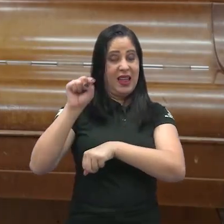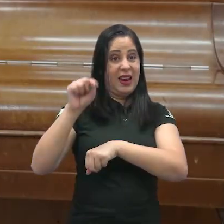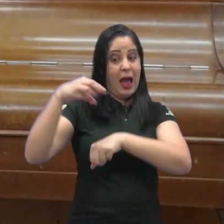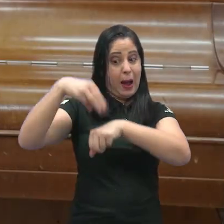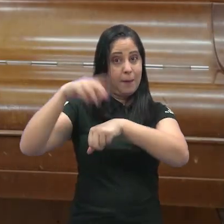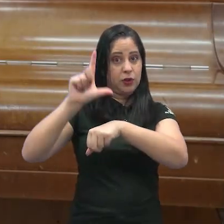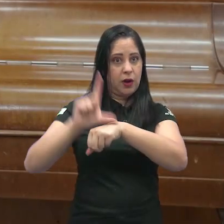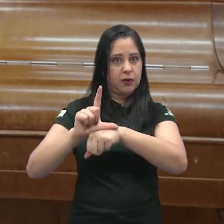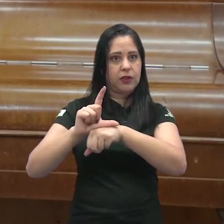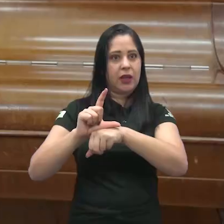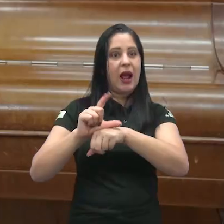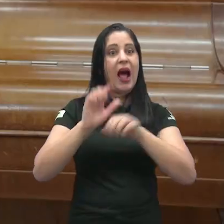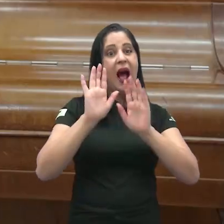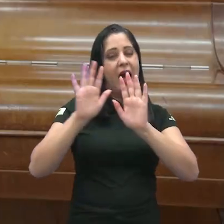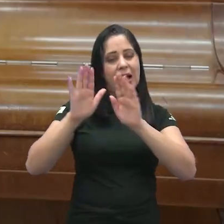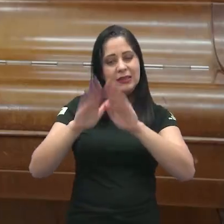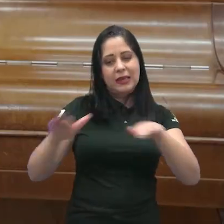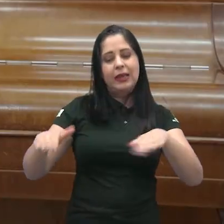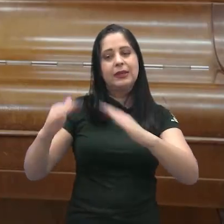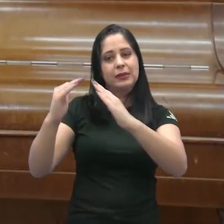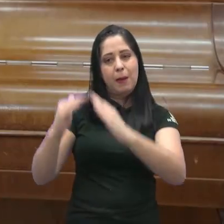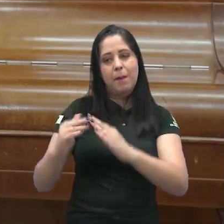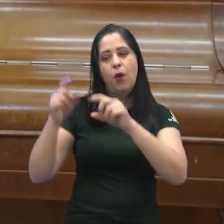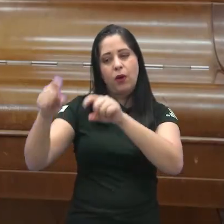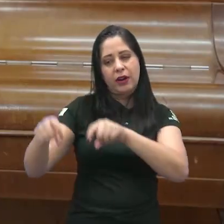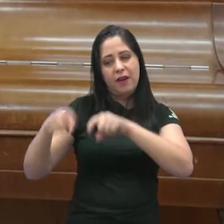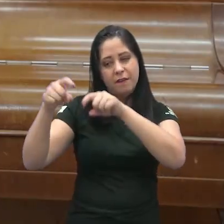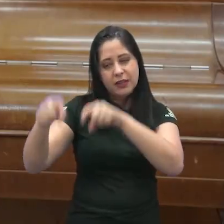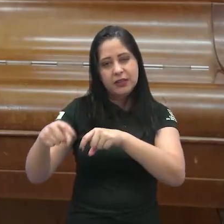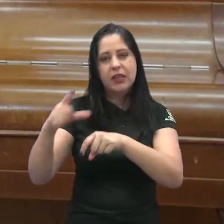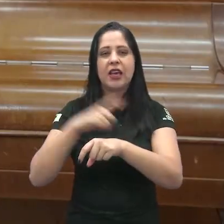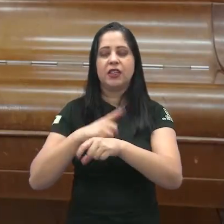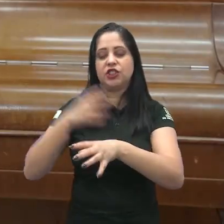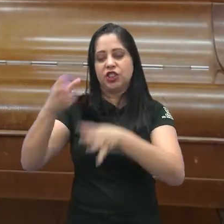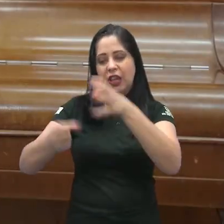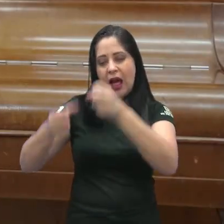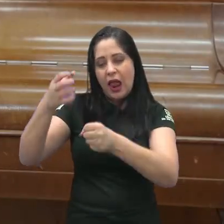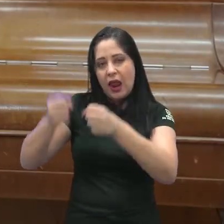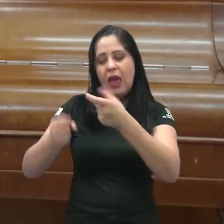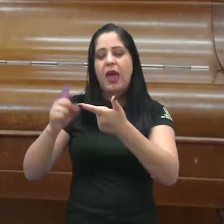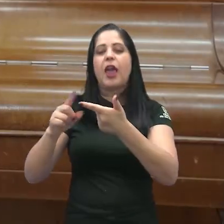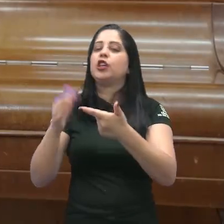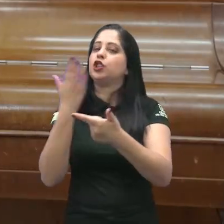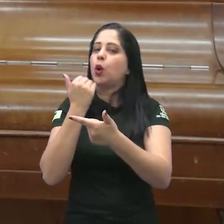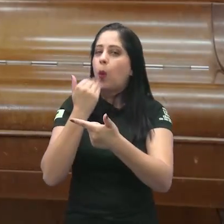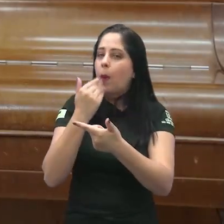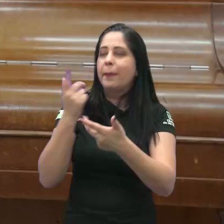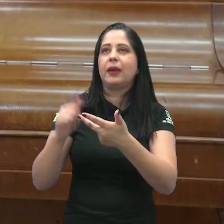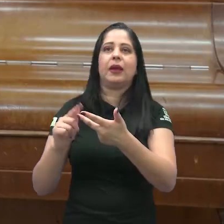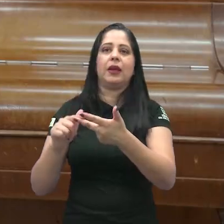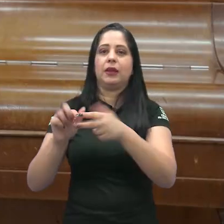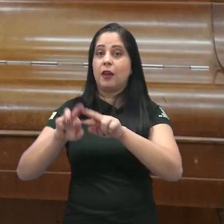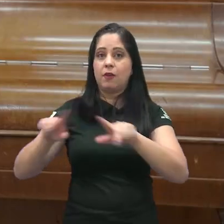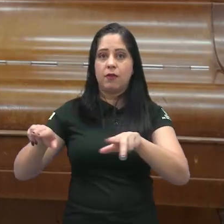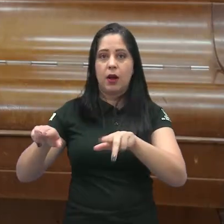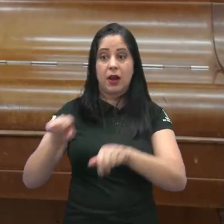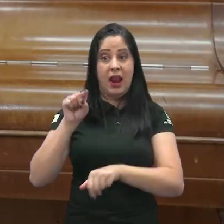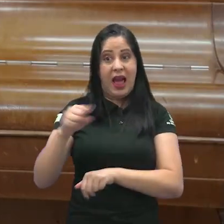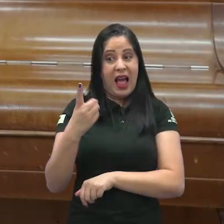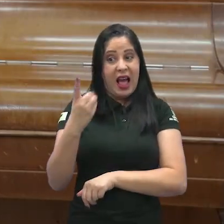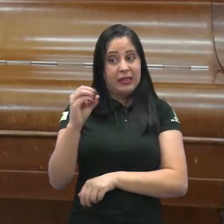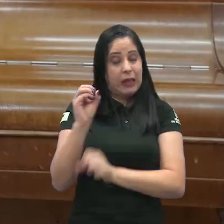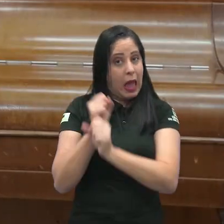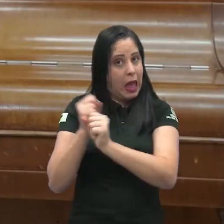numa fazenda, então lá eles tinham leite, tinha comida para se alimentar, ficaram lá por 10